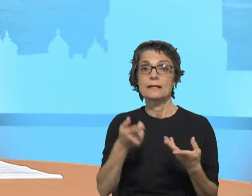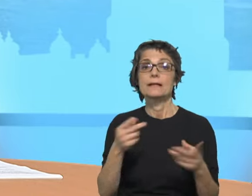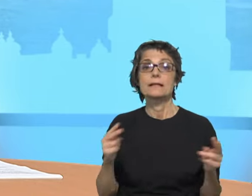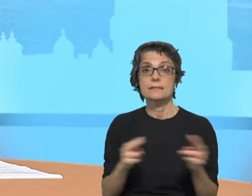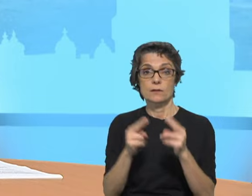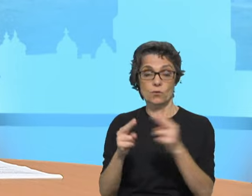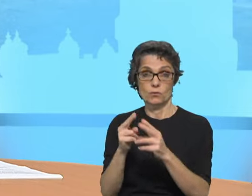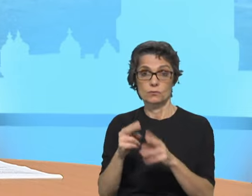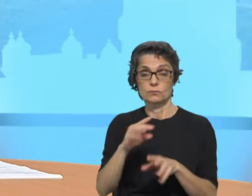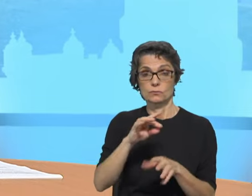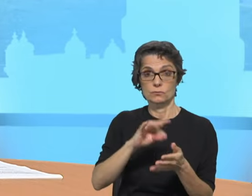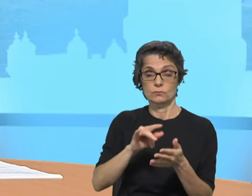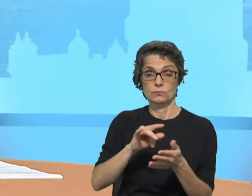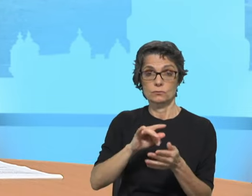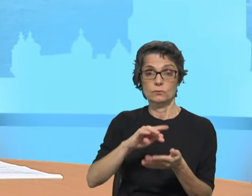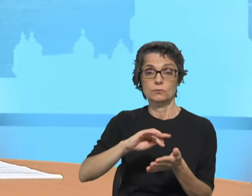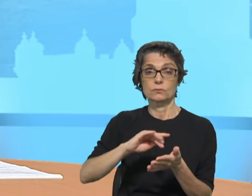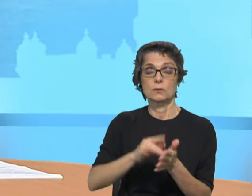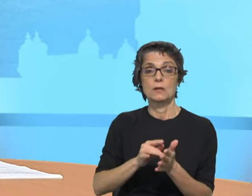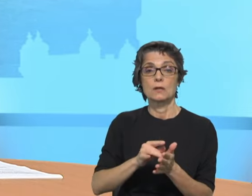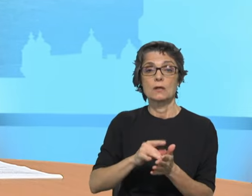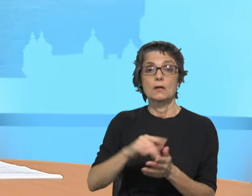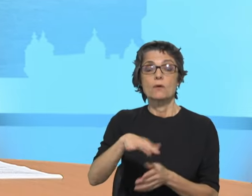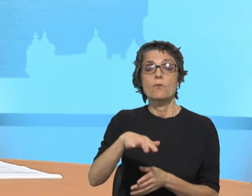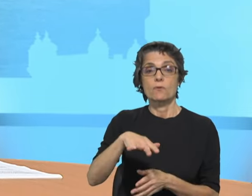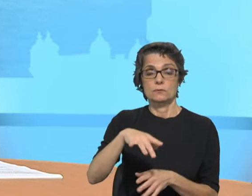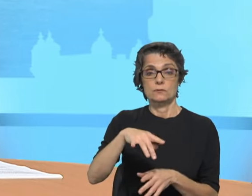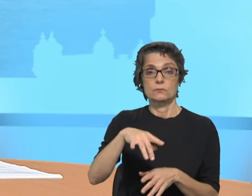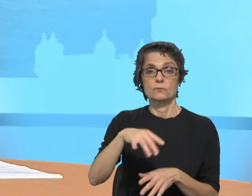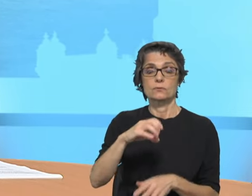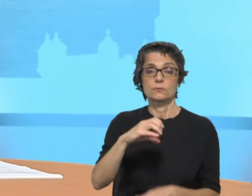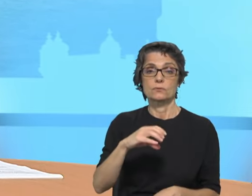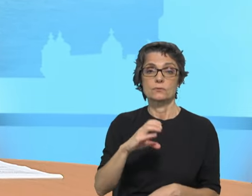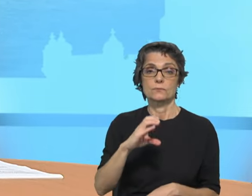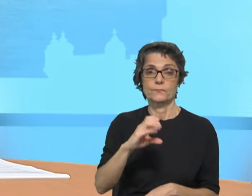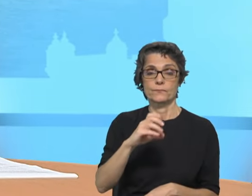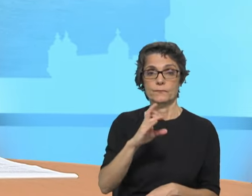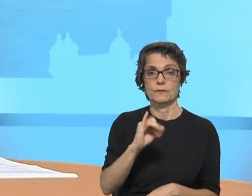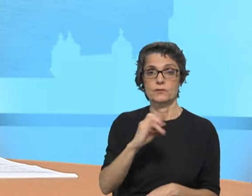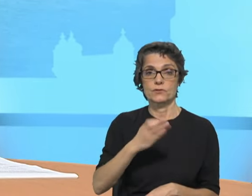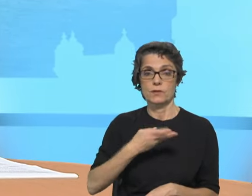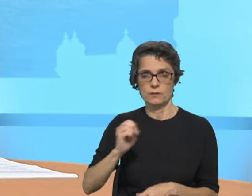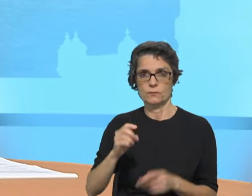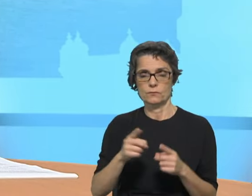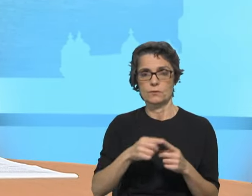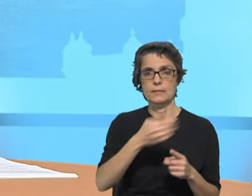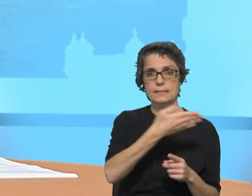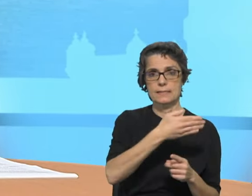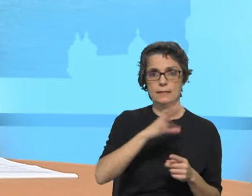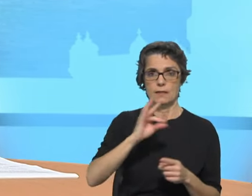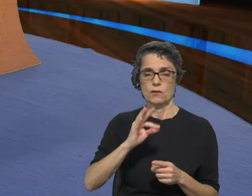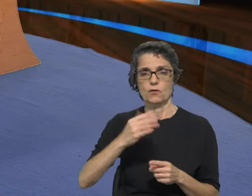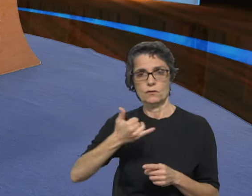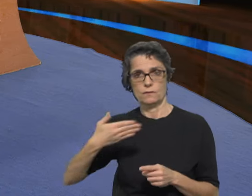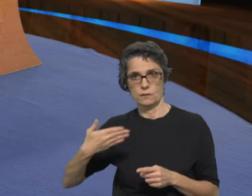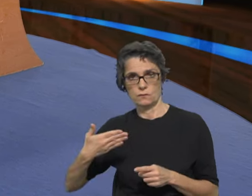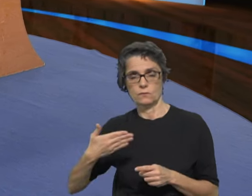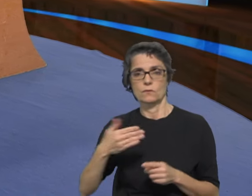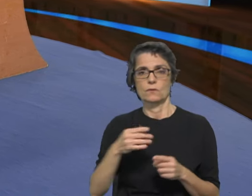Centro Nacional de Cultura, no Chiado, a partir das 18 horas, no dia 7, no dia 14, no dia 21 e depois no último